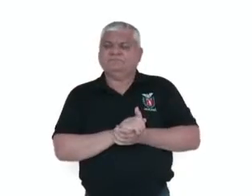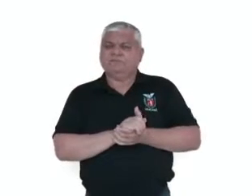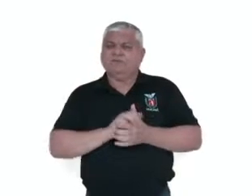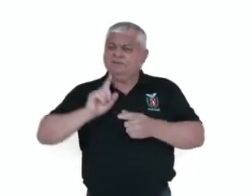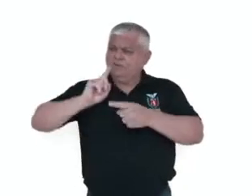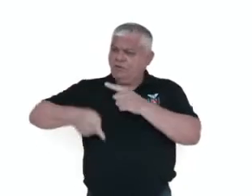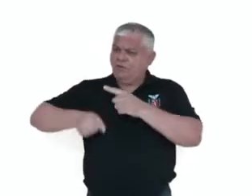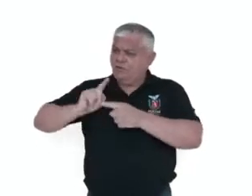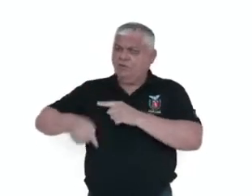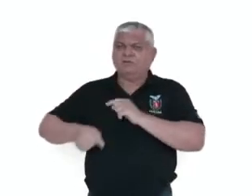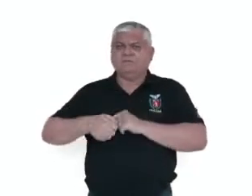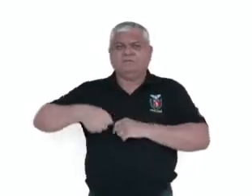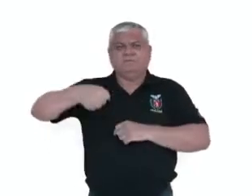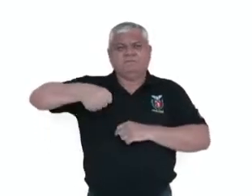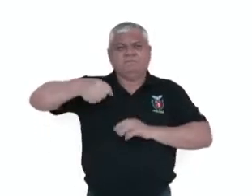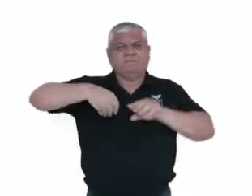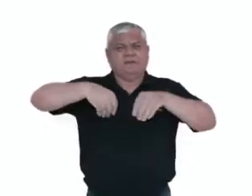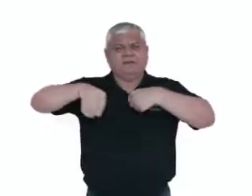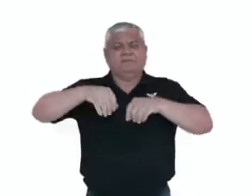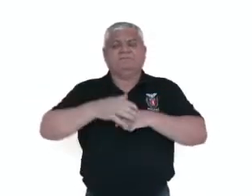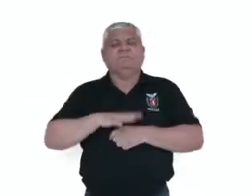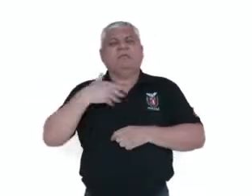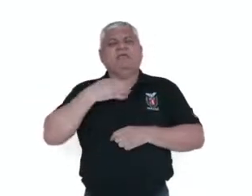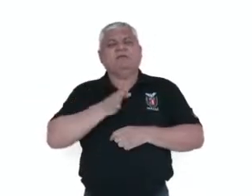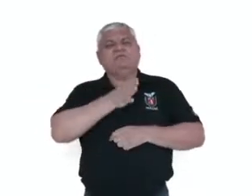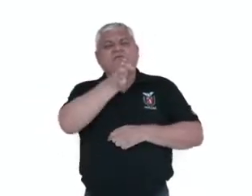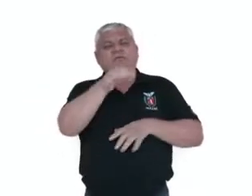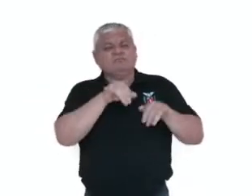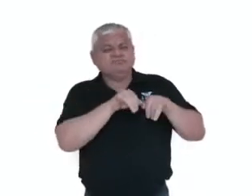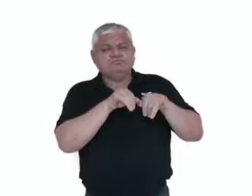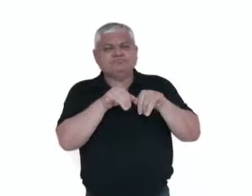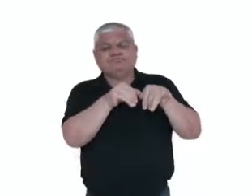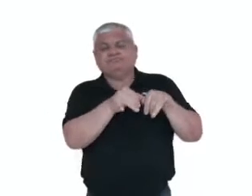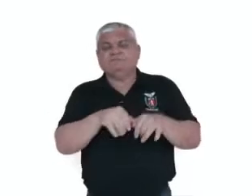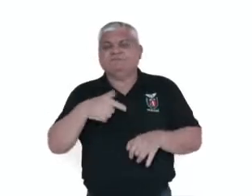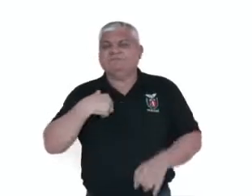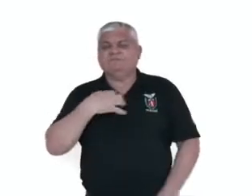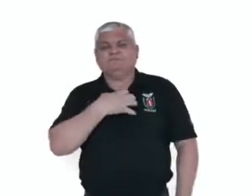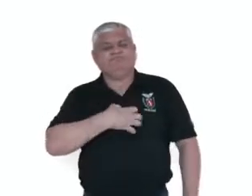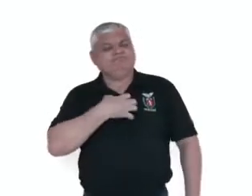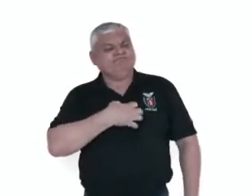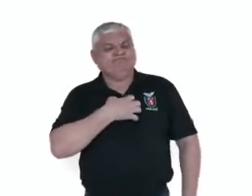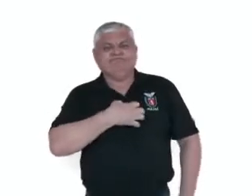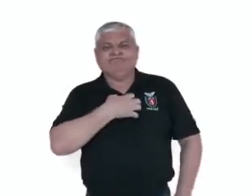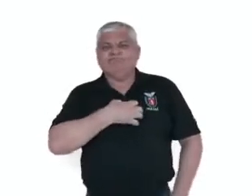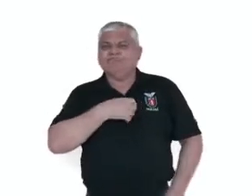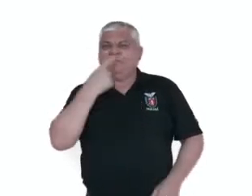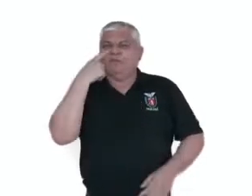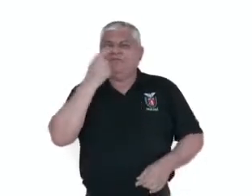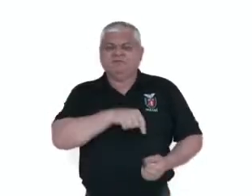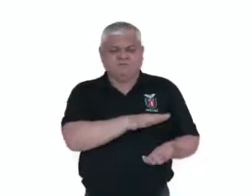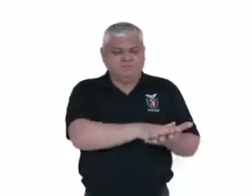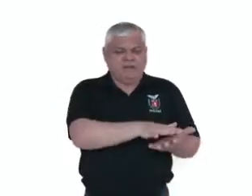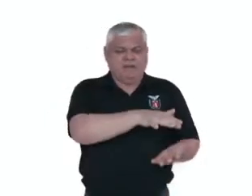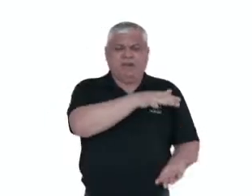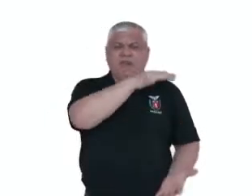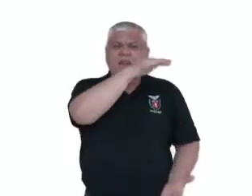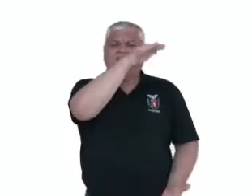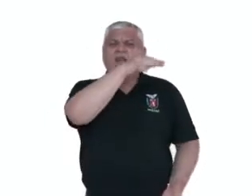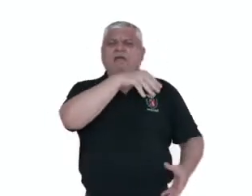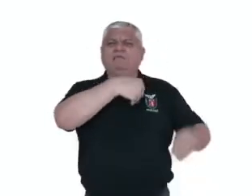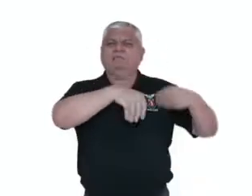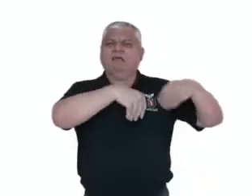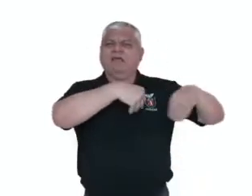proibição. Todas as vezes que vou ao supermercado, fico indignada com a quantidade de sacolas que são utilizadas